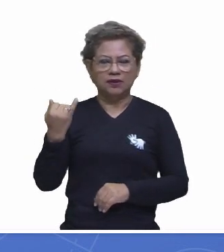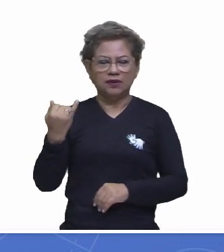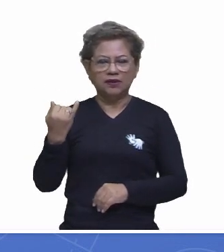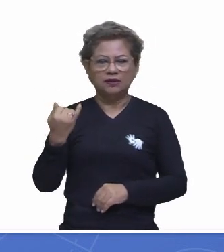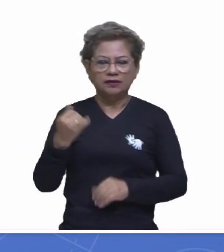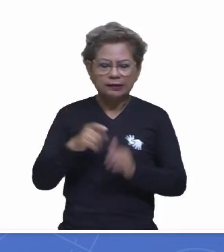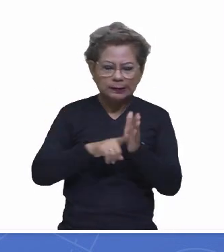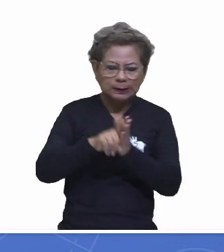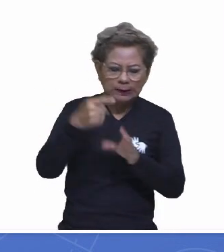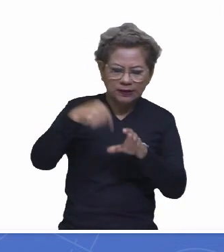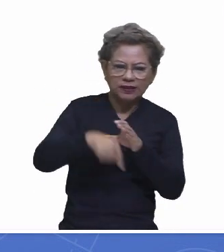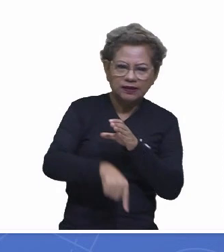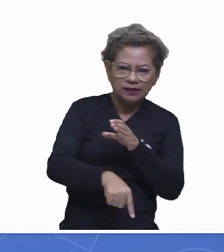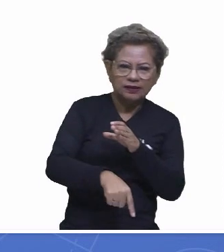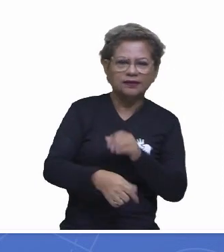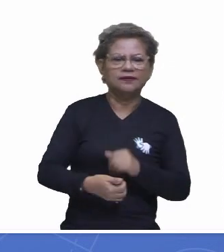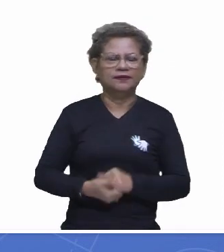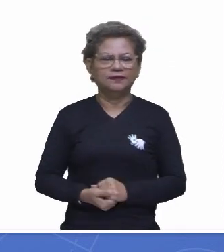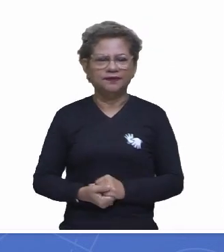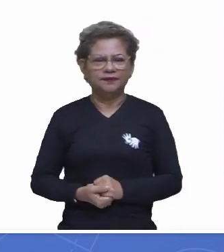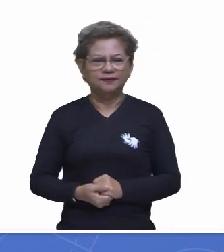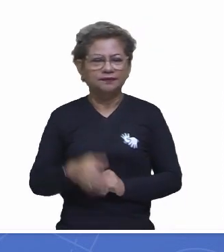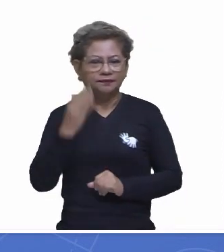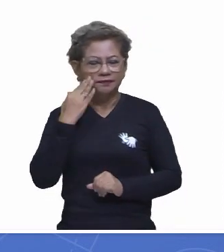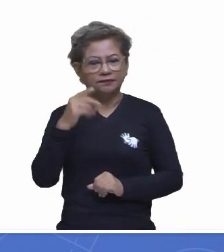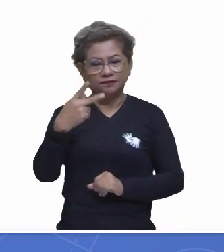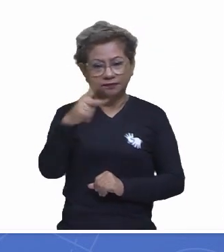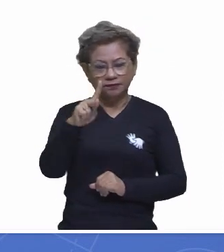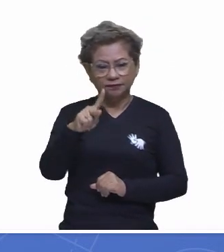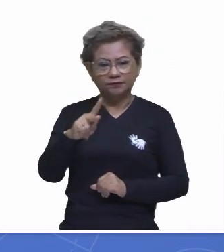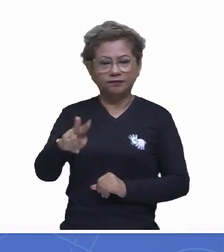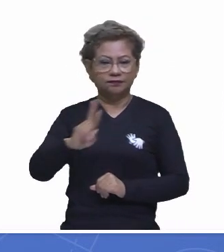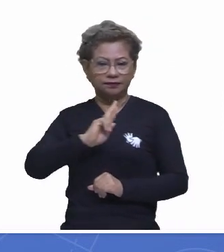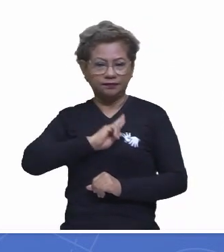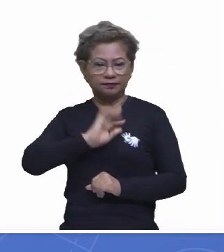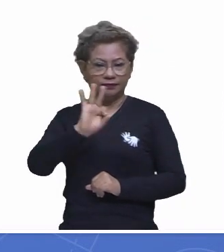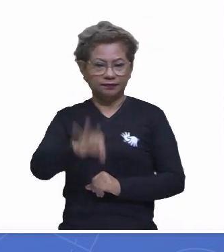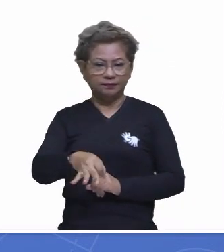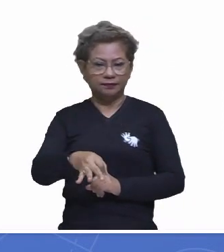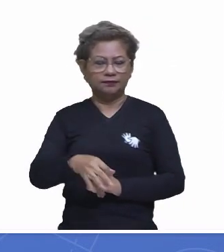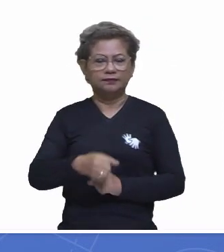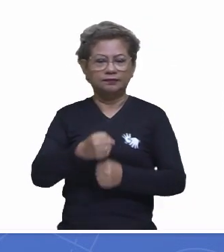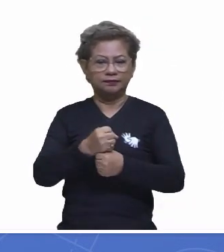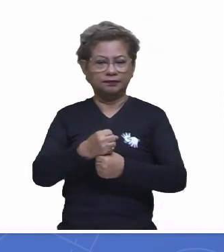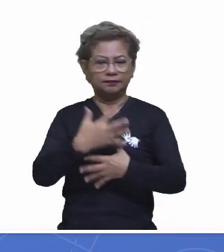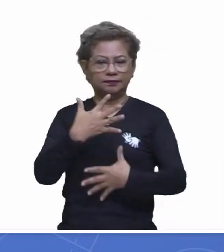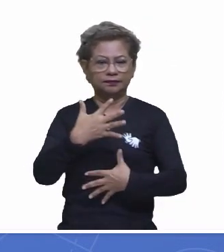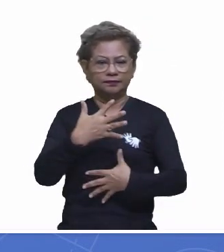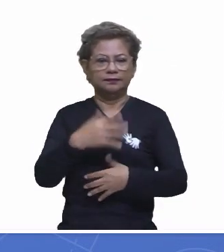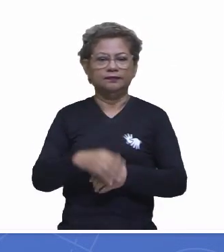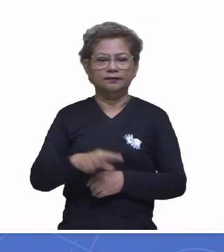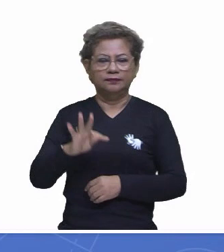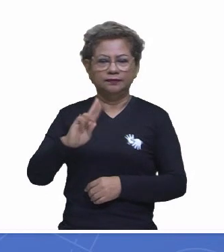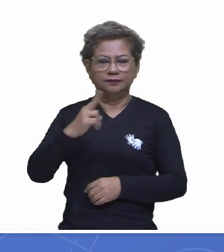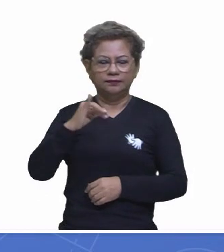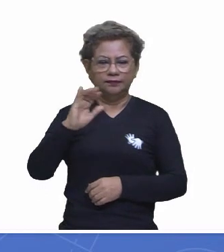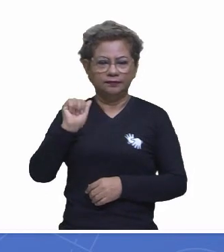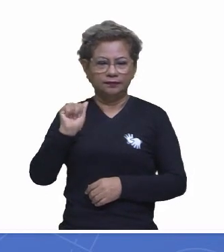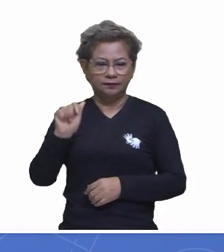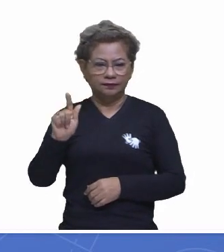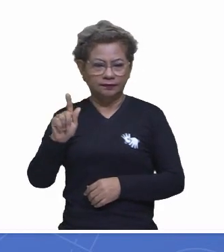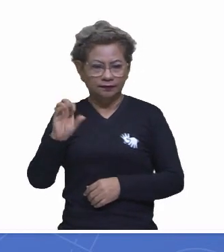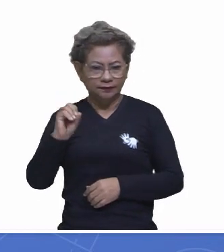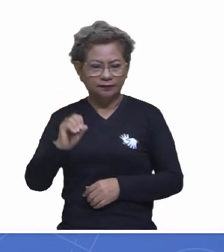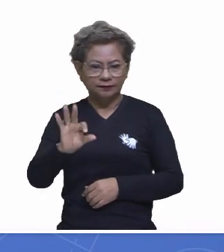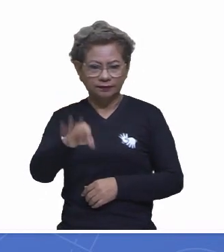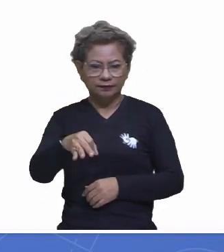reportagem. Certo? Então vamos lá, vamos verificar o que os nossos alunos responderam por meio do chat. O Tiago respondeu que a resposta dessa